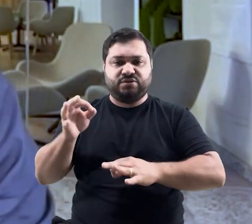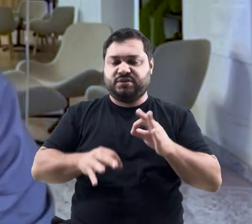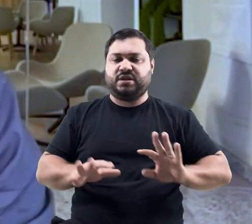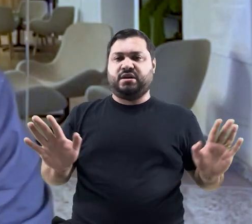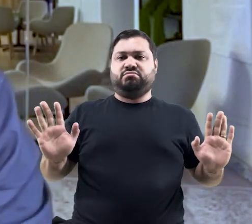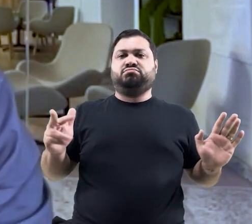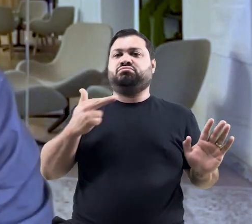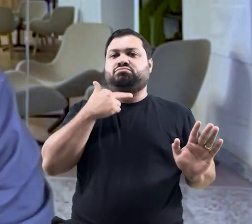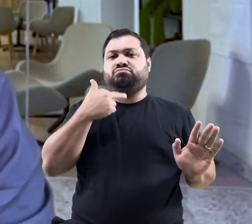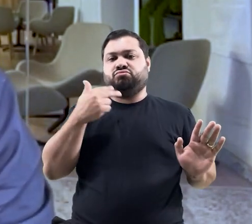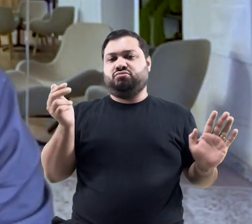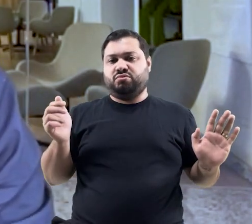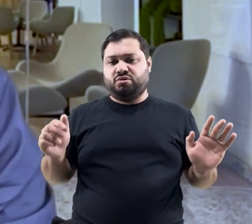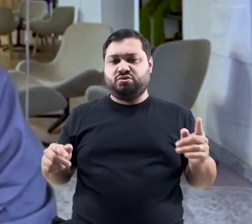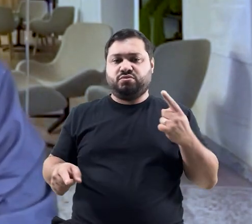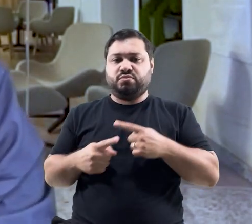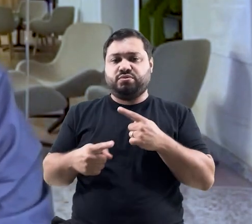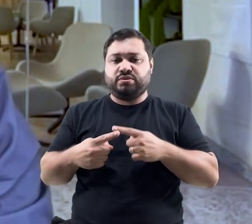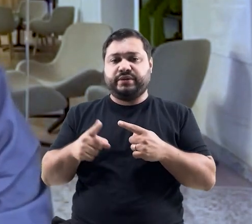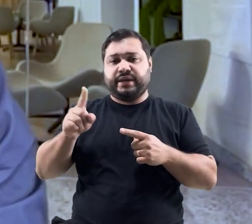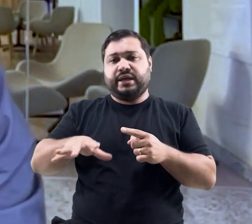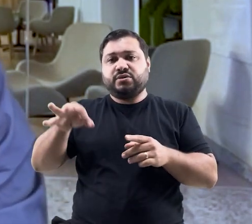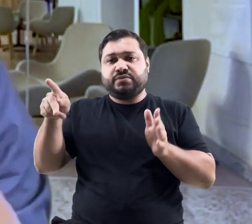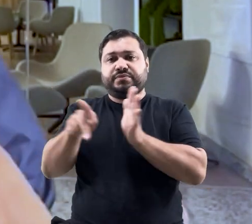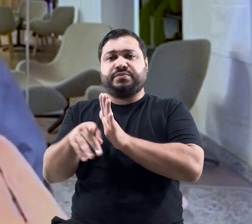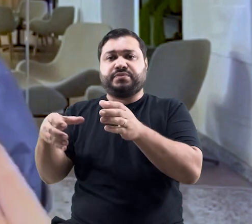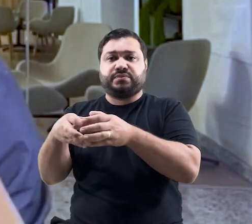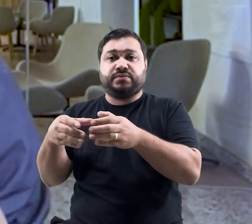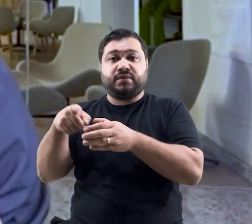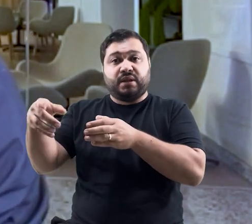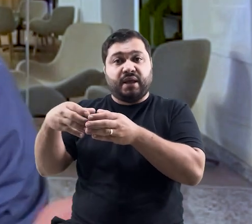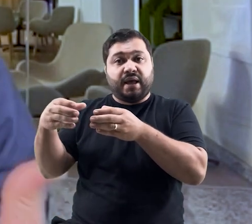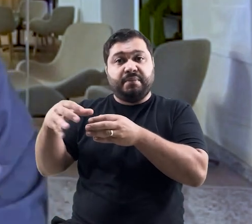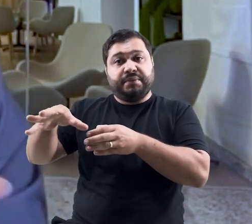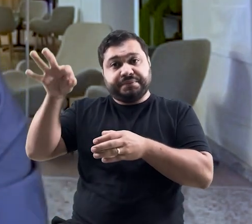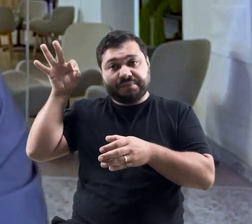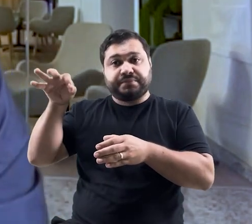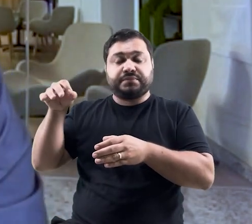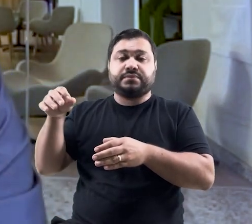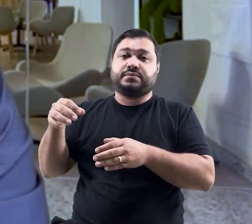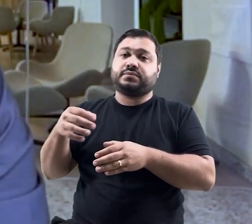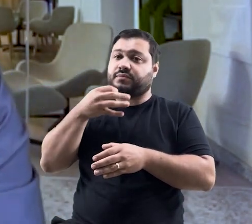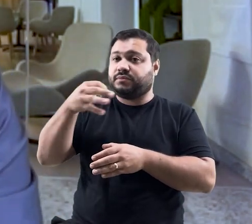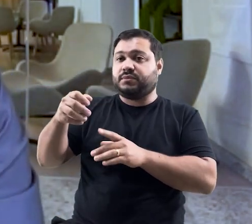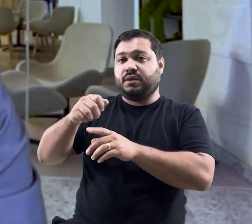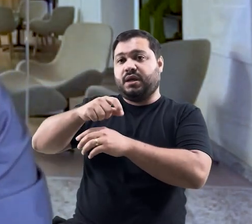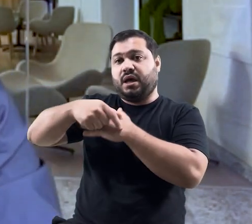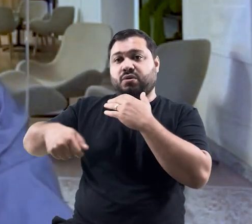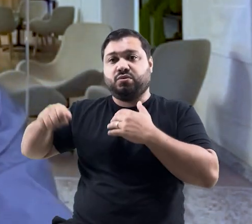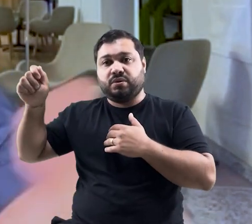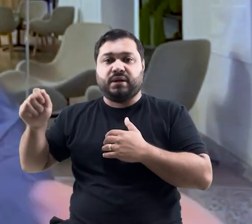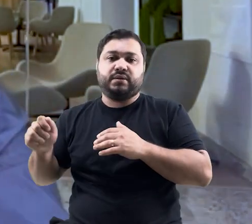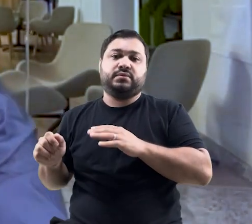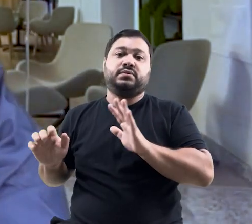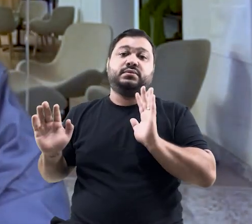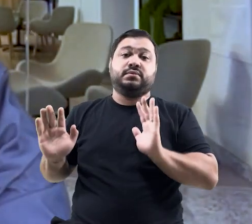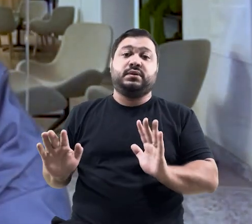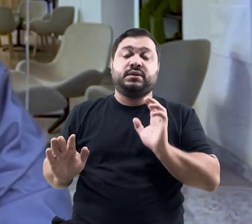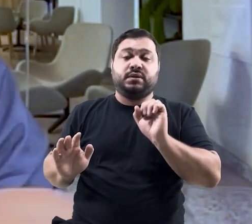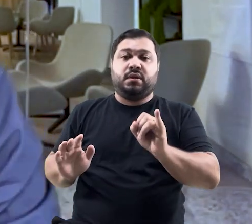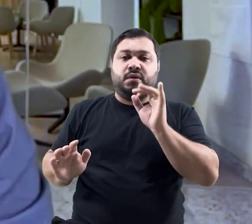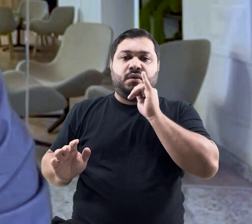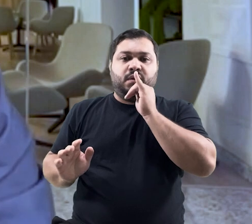nesse caso, o Judiciário ele não pode intervir. Por quê? Porque é uma escolha da banca. Ela preferiu adotar o posicionamento do autor A, por